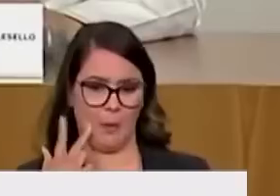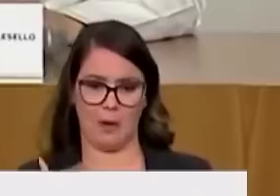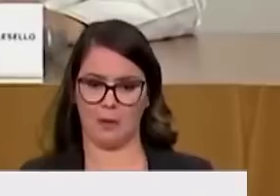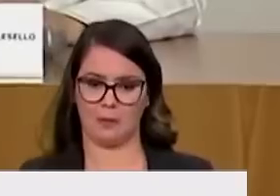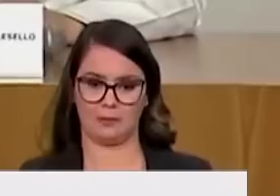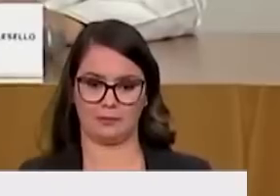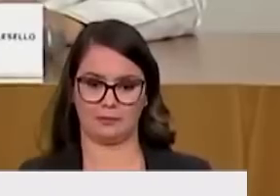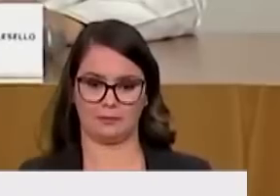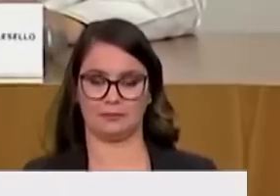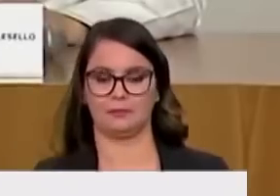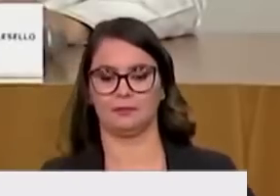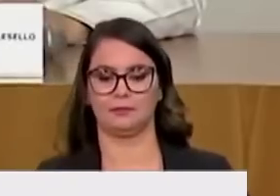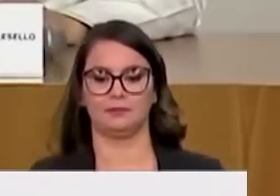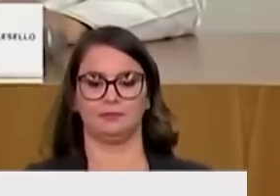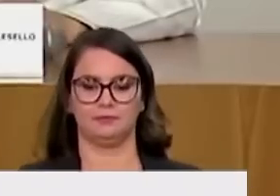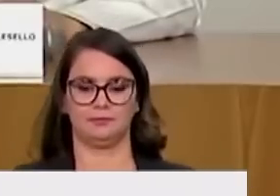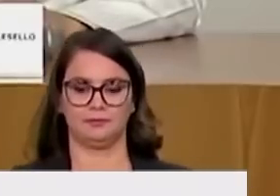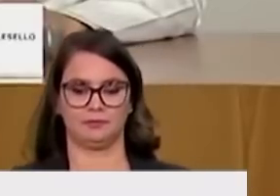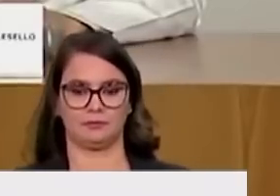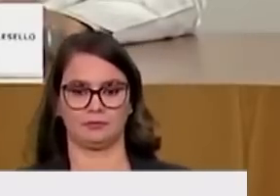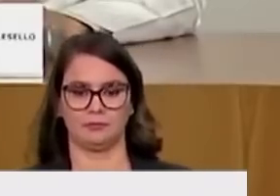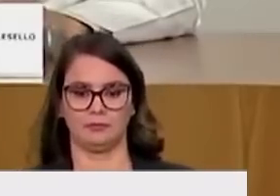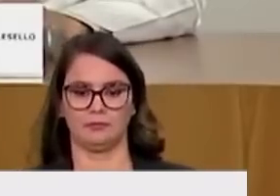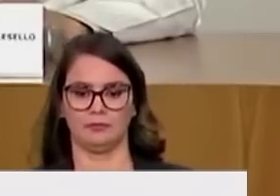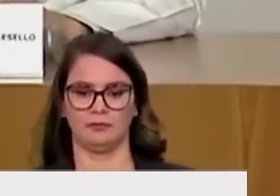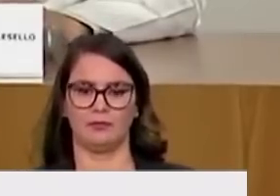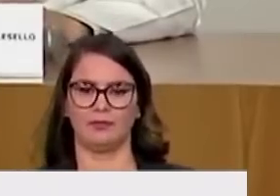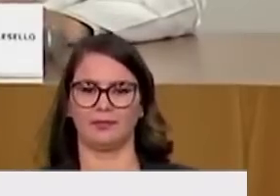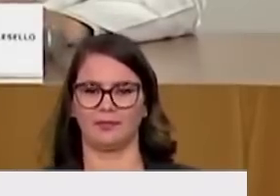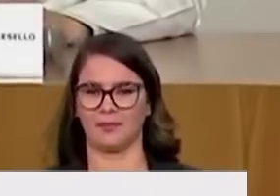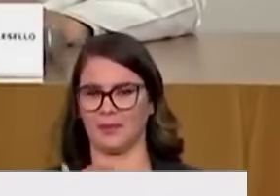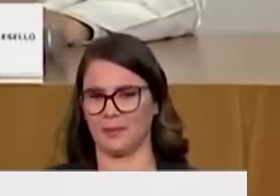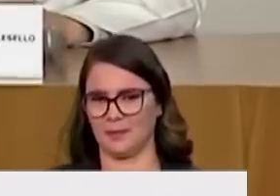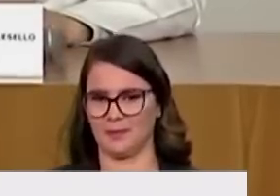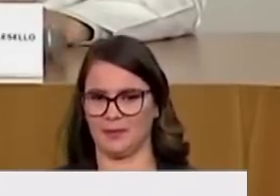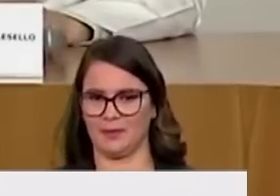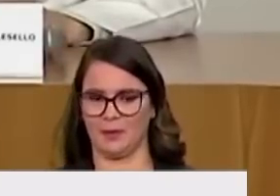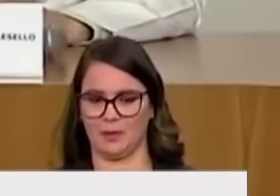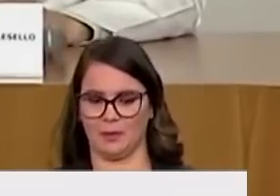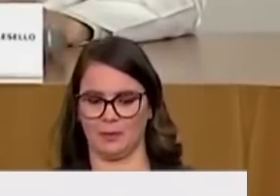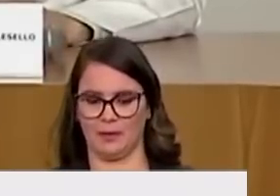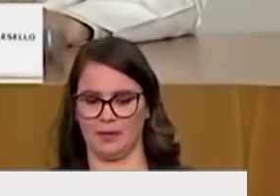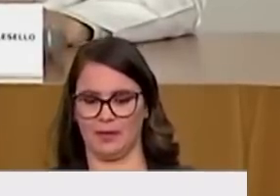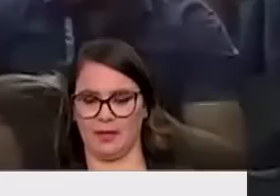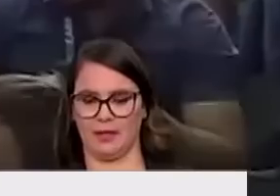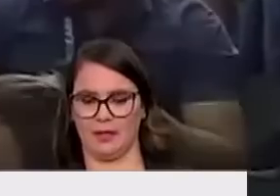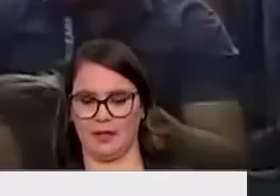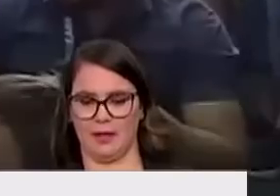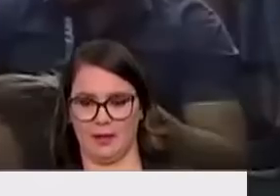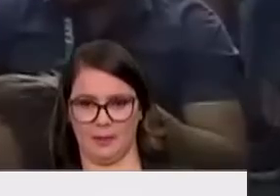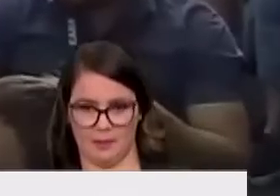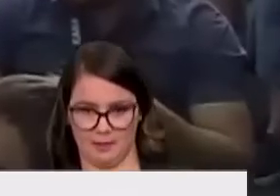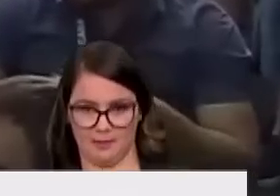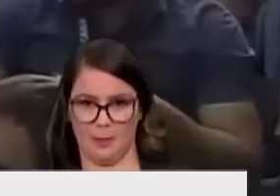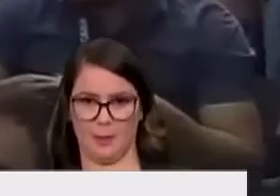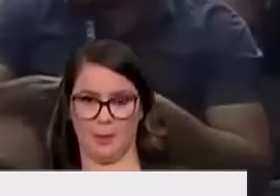Não tem ideia. Não faço ideia. Tá, tudo bem? Guilherme, sou do Portal G1. Como vai ser a